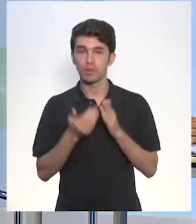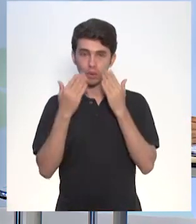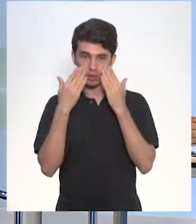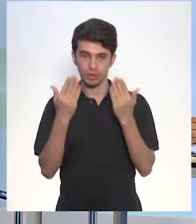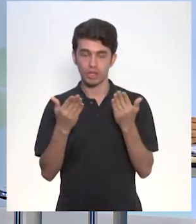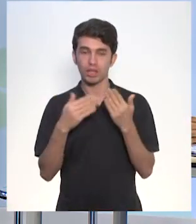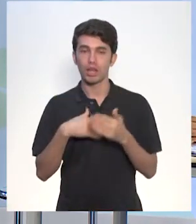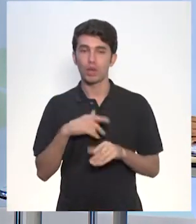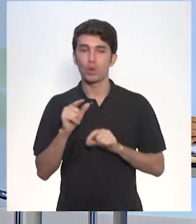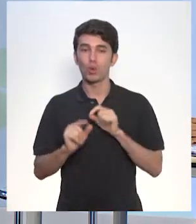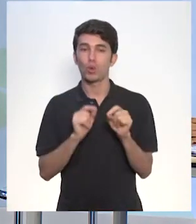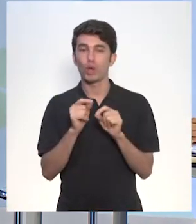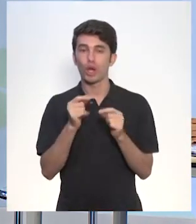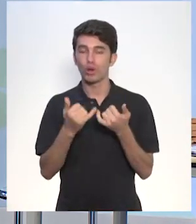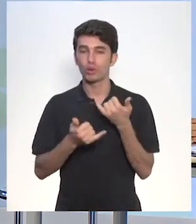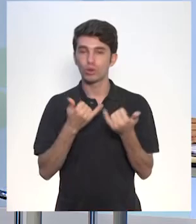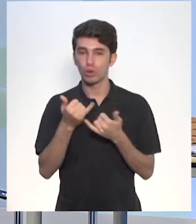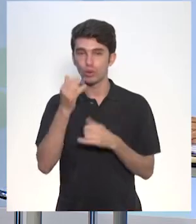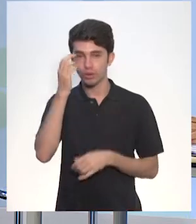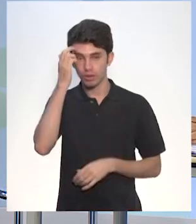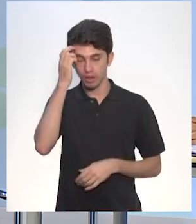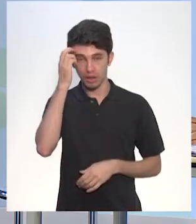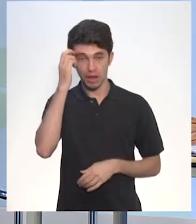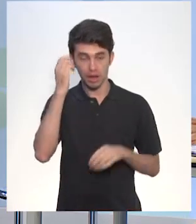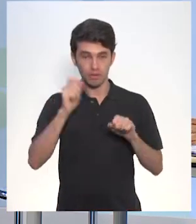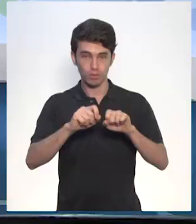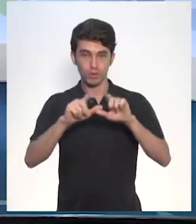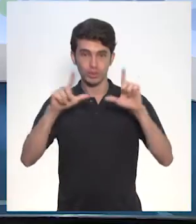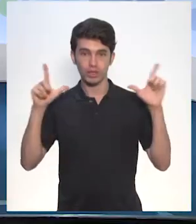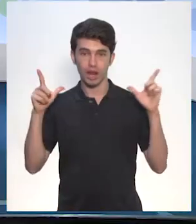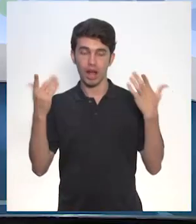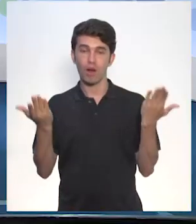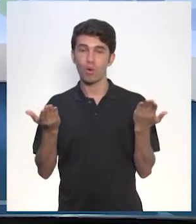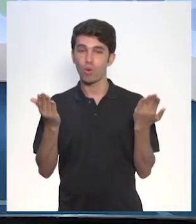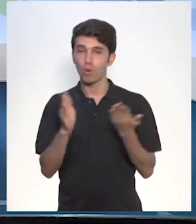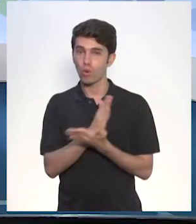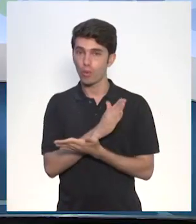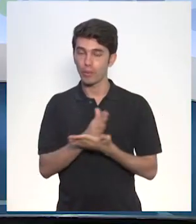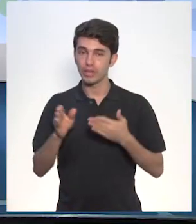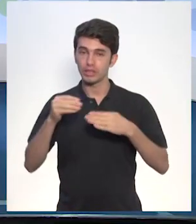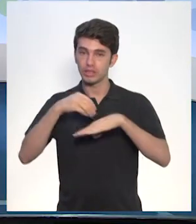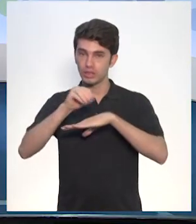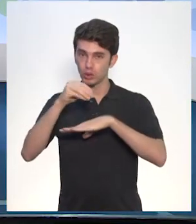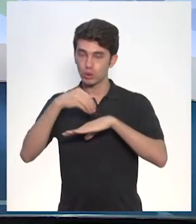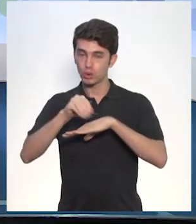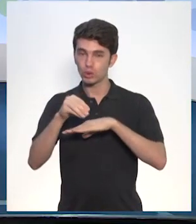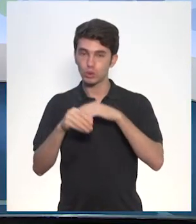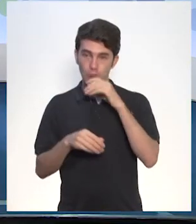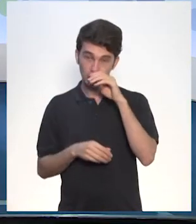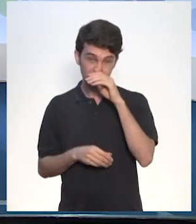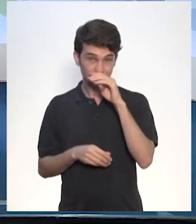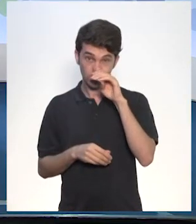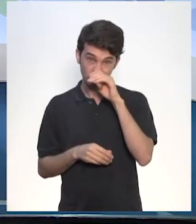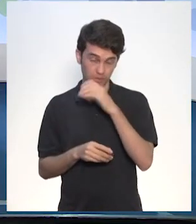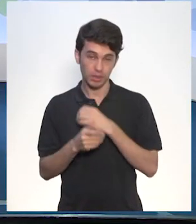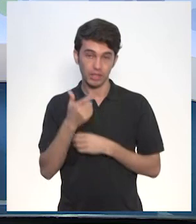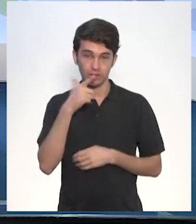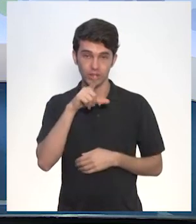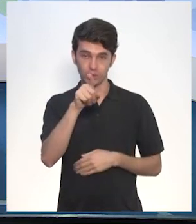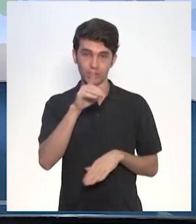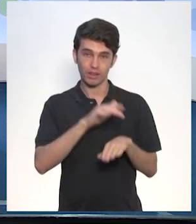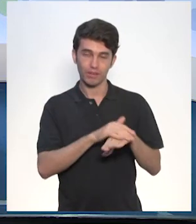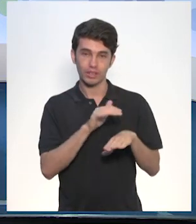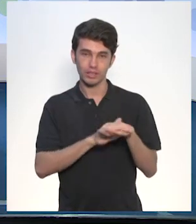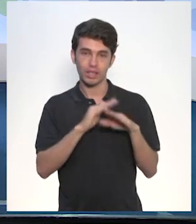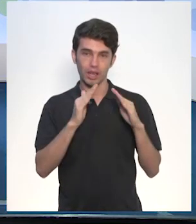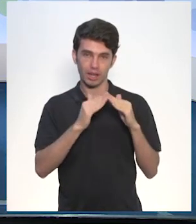jogo. Eu vou mostrar agora na tela para vocês algumas instruções, até para que vocês possam fazer em